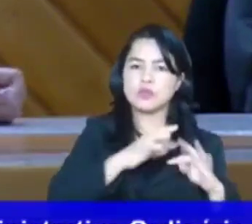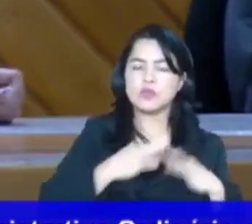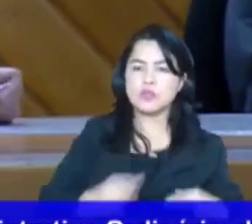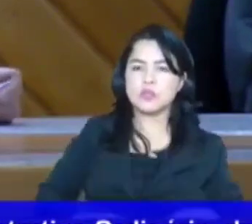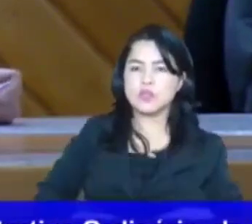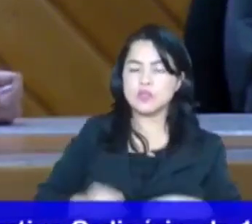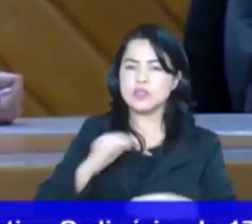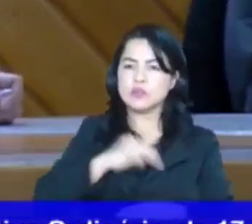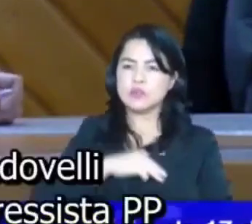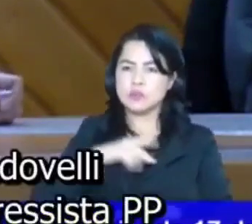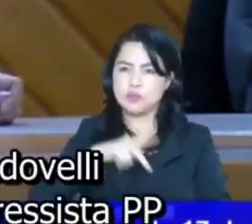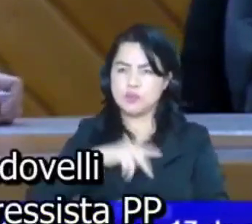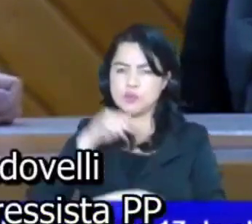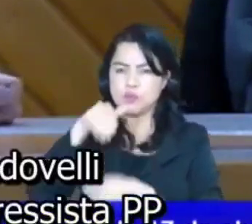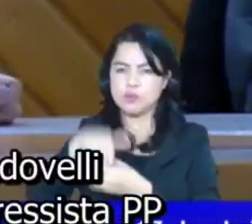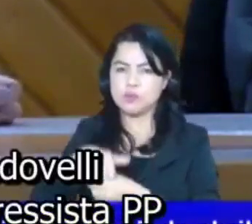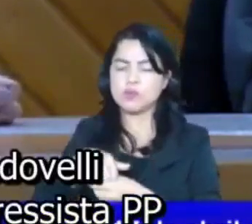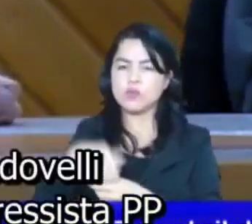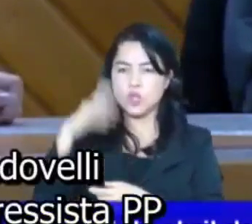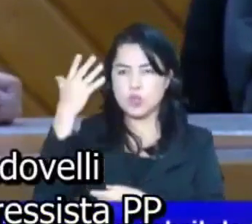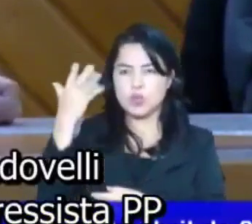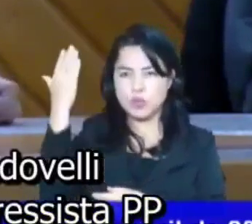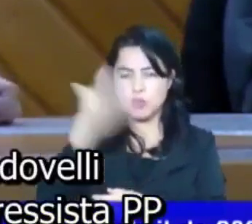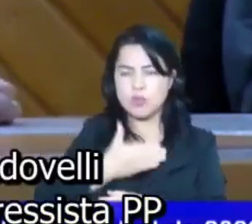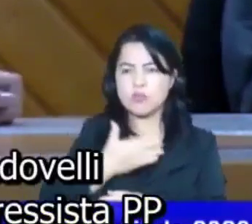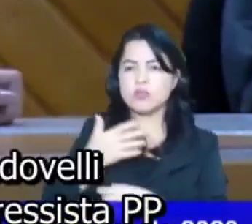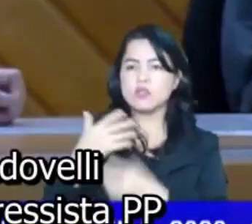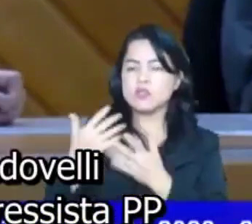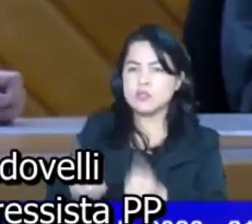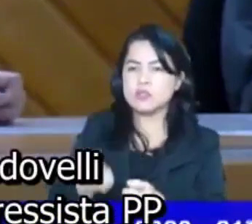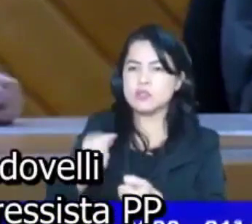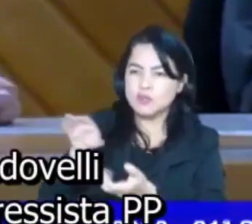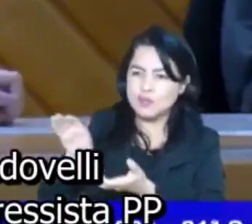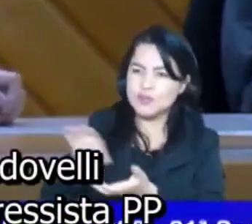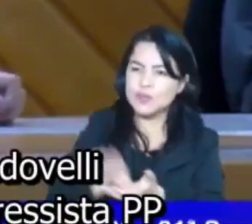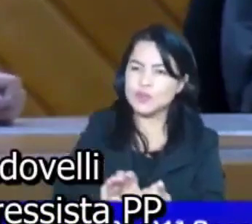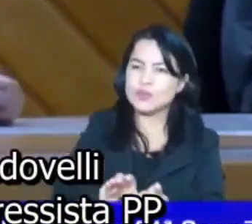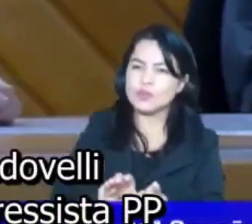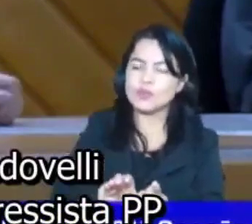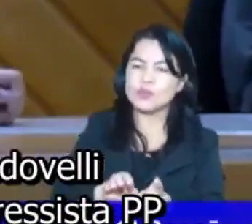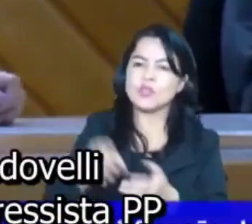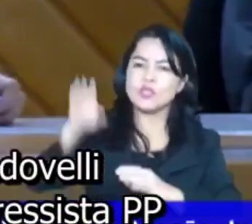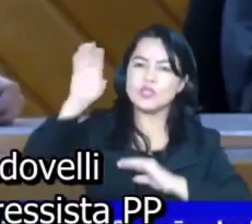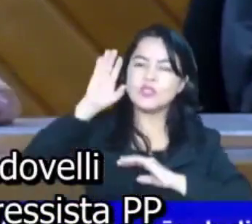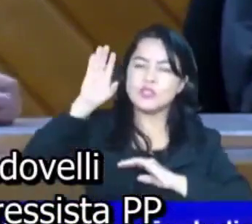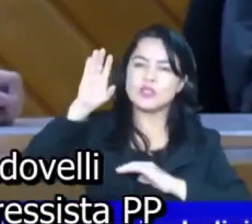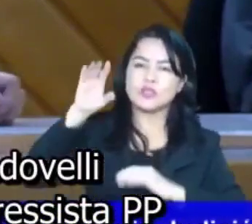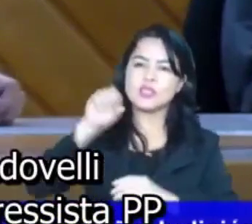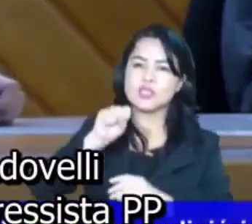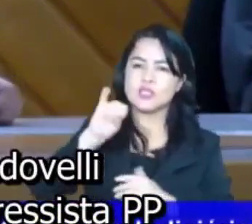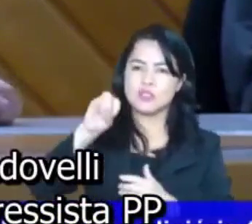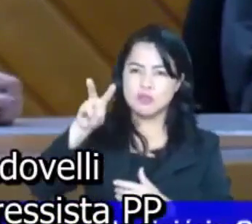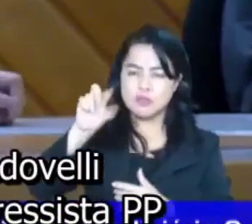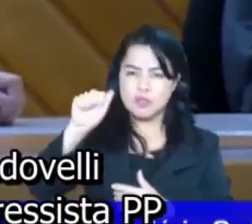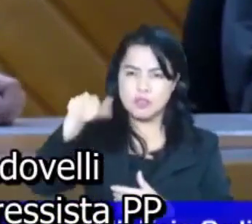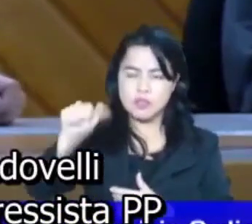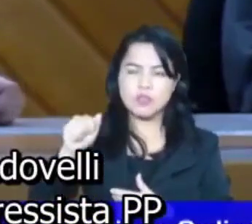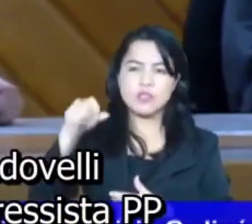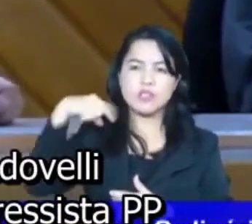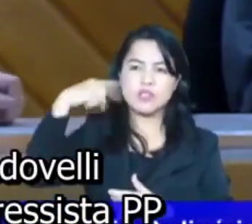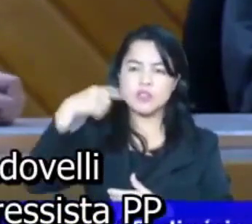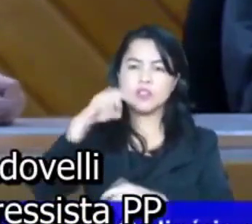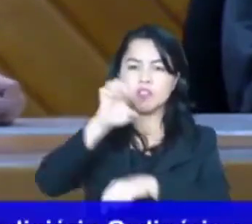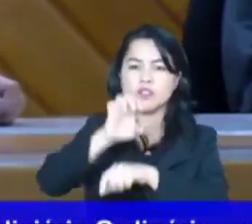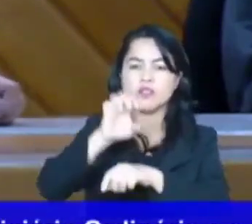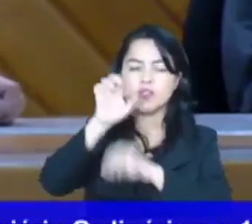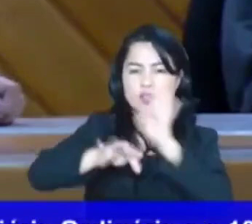Público Eleitoral, pela aprovação com ressalva das contas de Silvana Vedovelli, candidata ao cargo de deputada federal pelo Partido